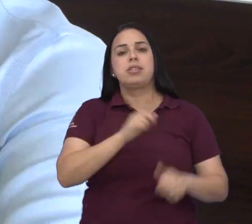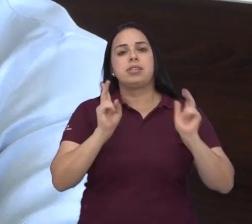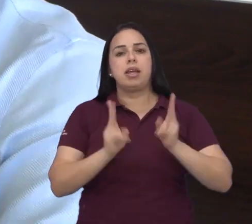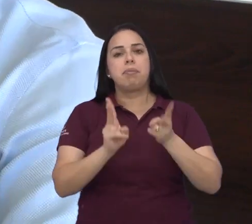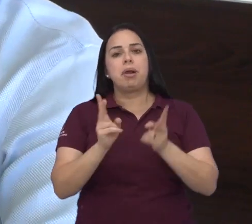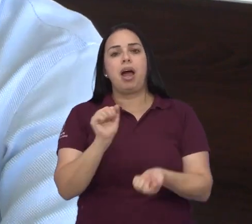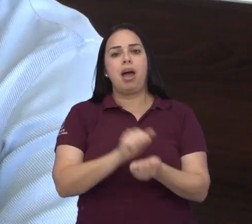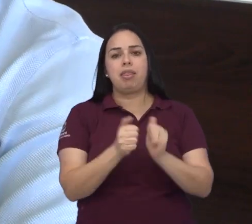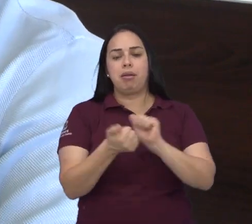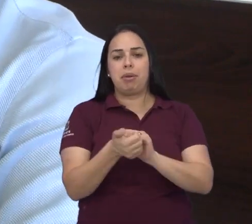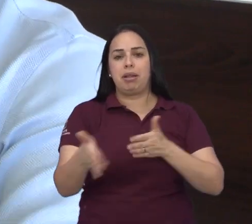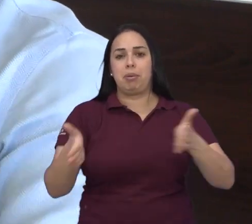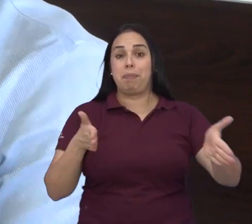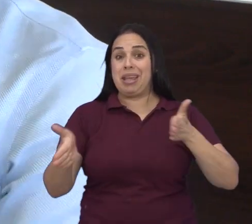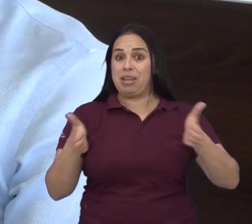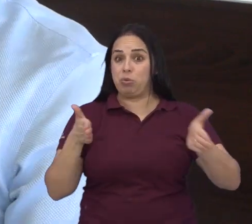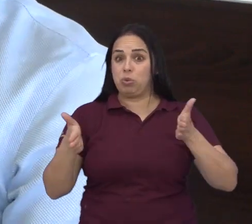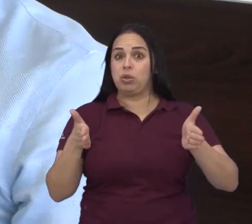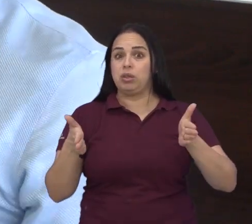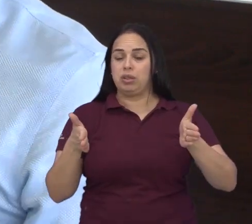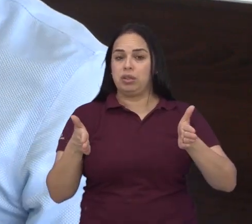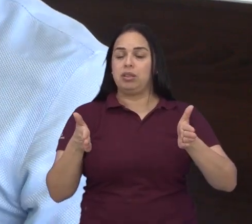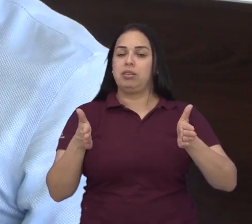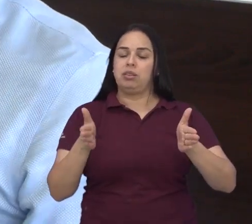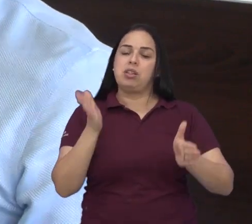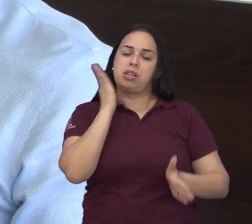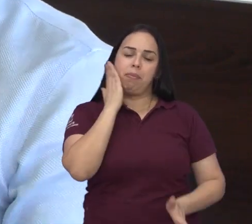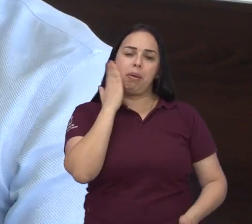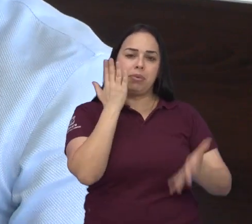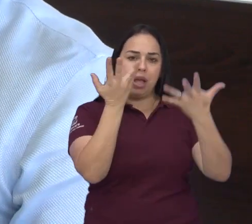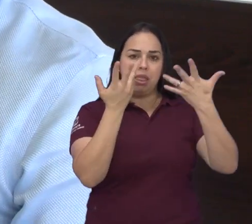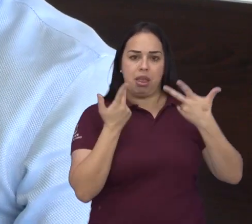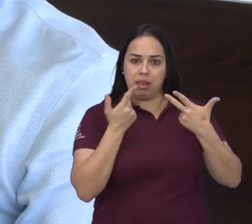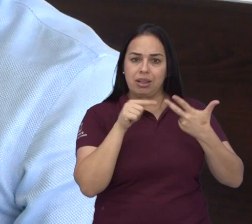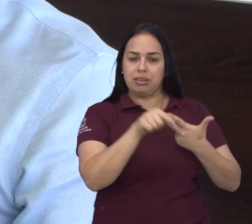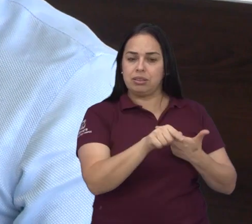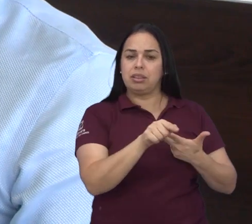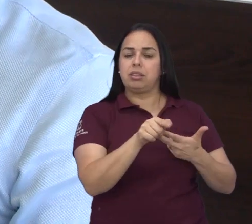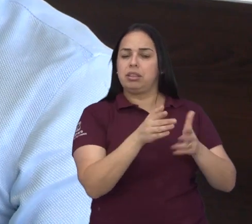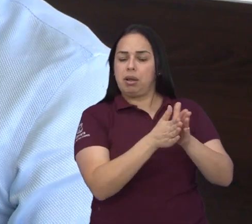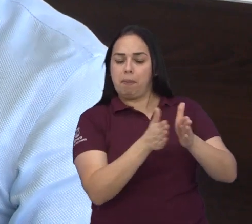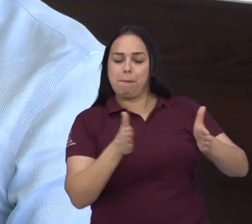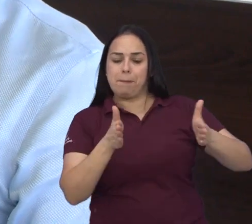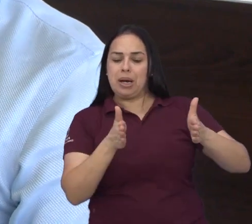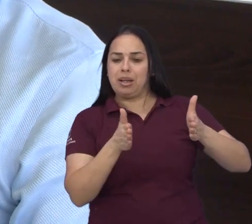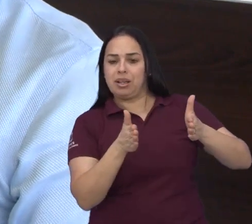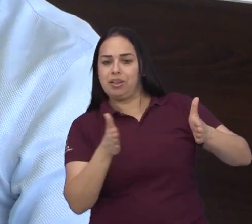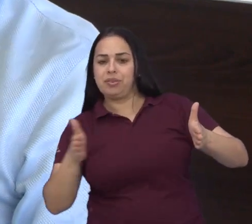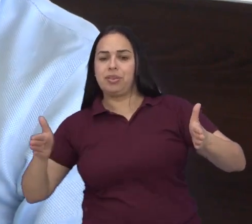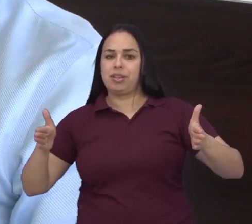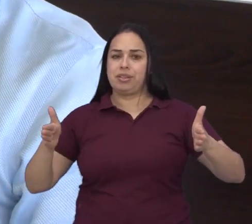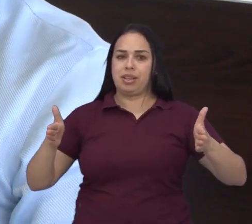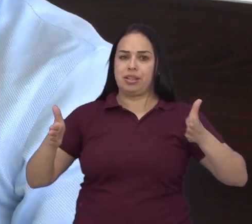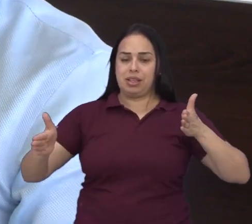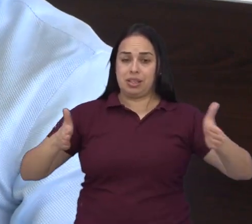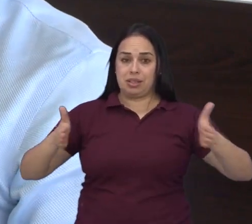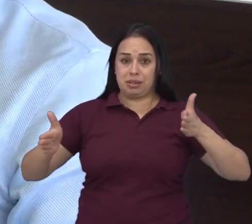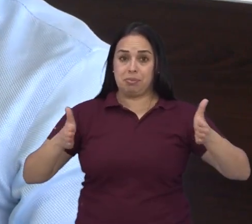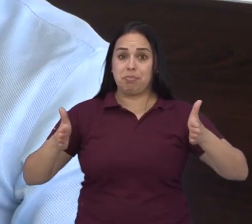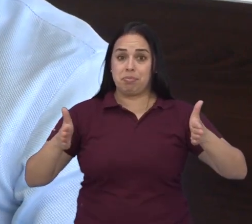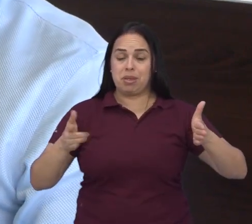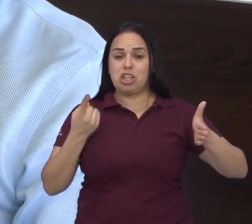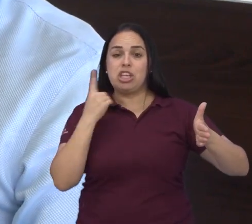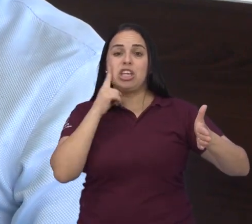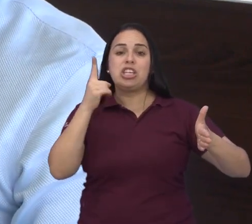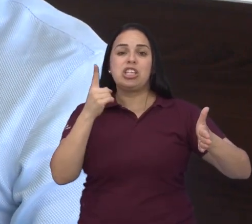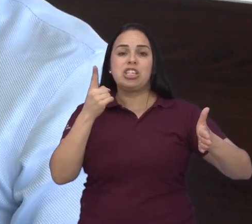se readequar, né, por conta desse período, apesar da Receita Federal ter estendido um pouco o prazo, deu 15 dias